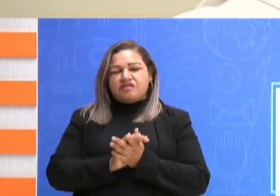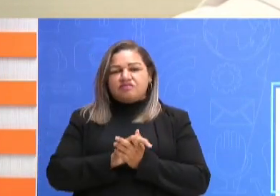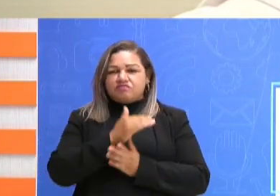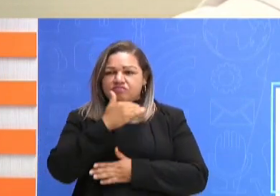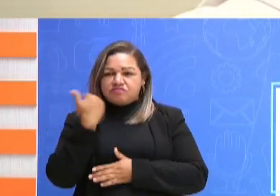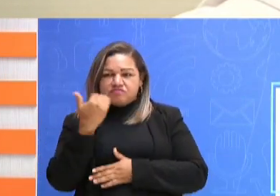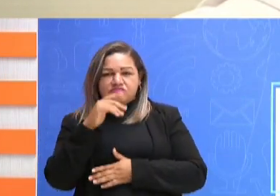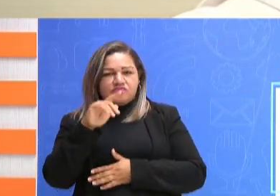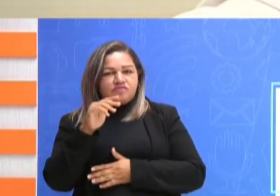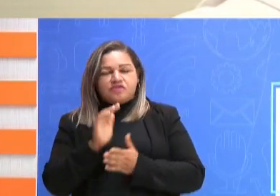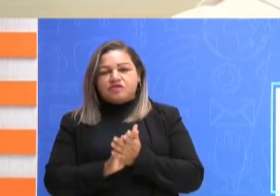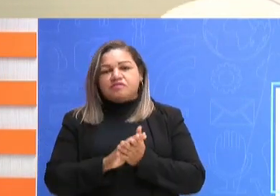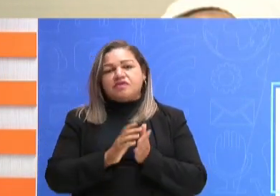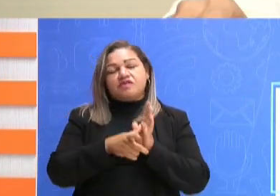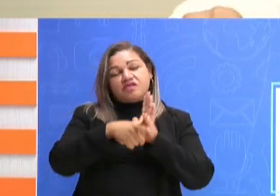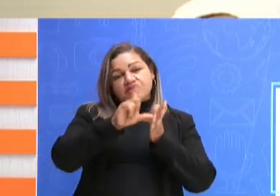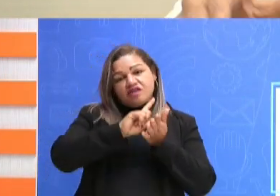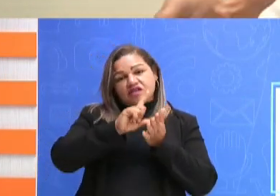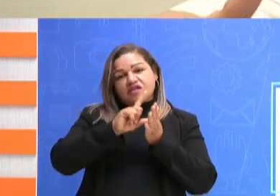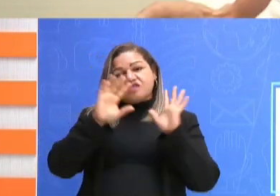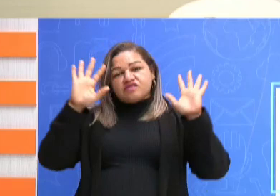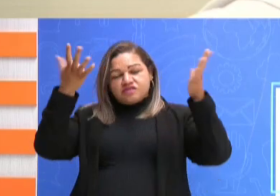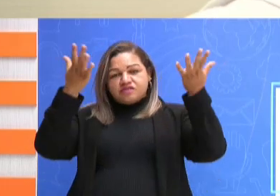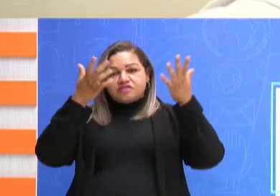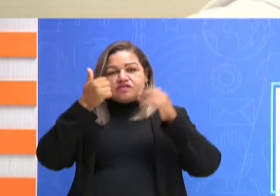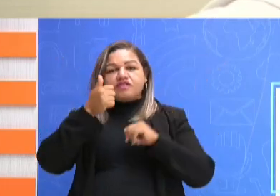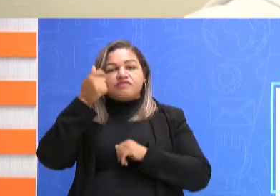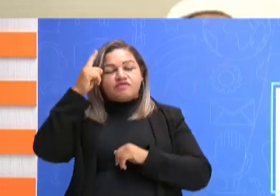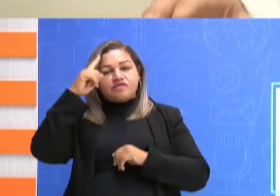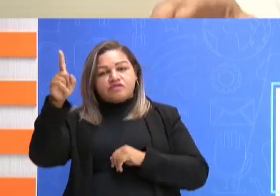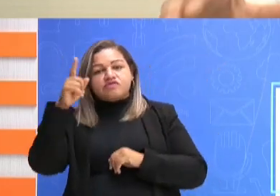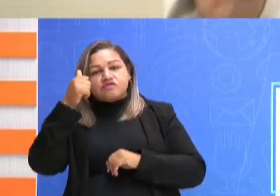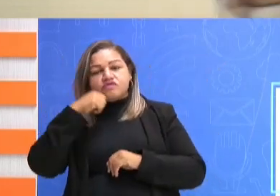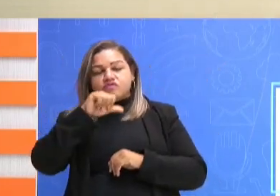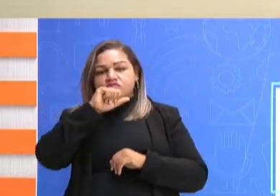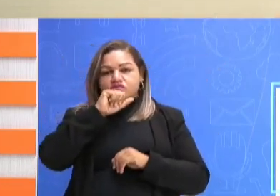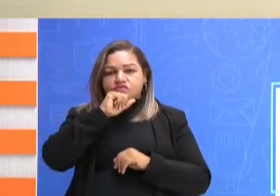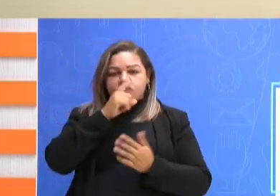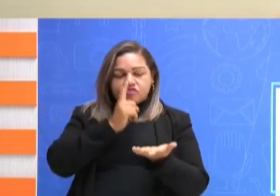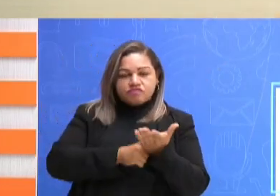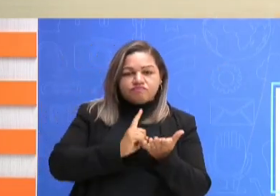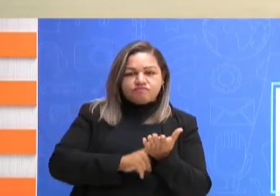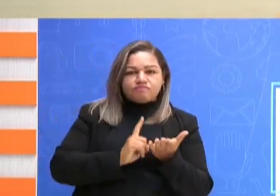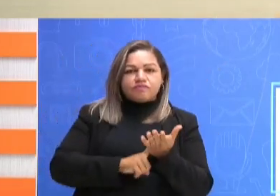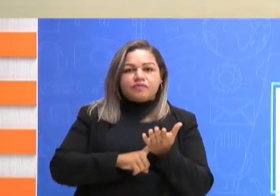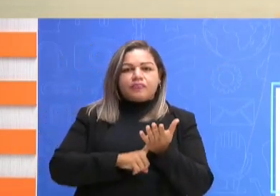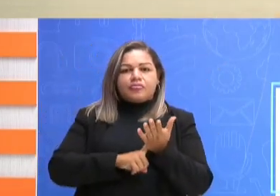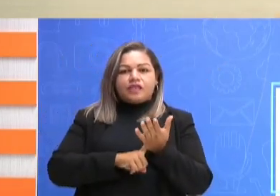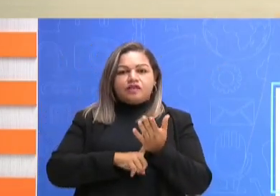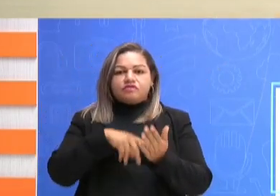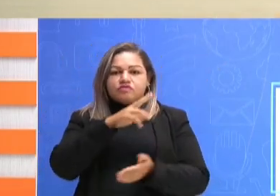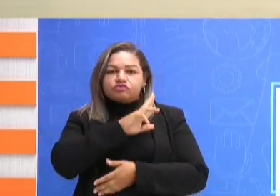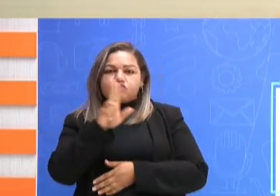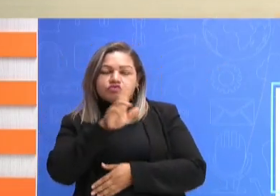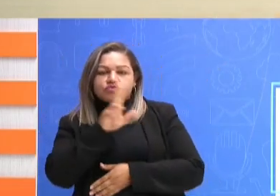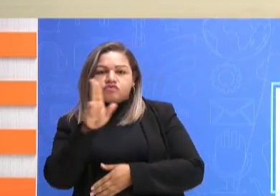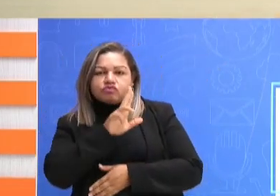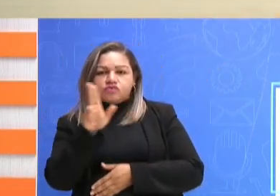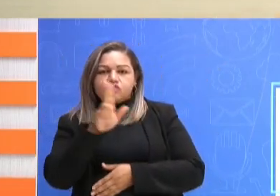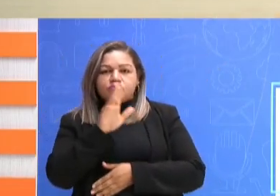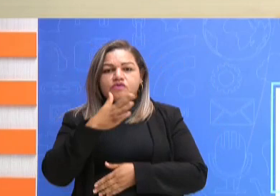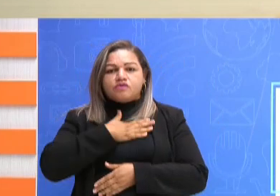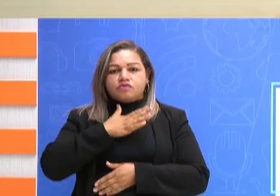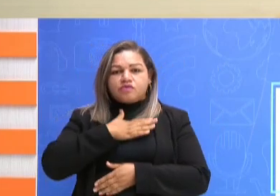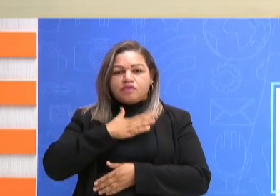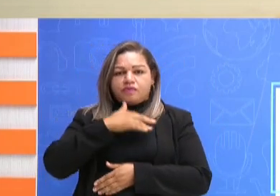da festa das mães. E agora eu tenho esse compromisso. Novamente, eu enalteço o nome da minha filha, Amanda Gentil, que